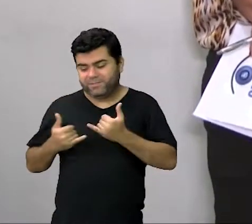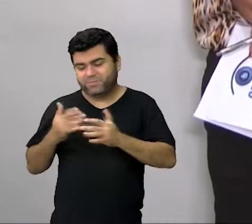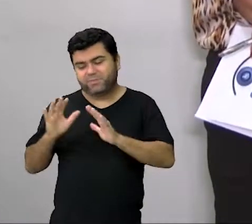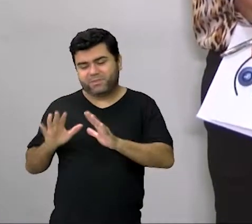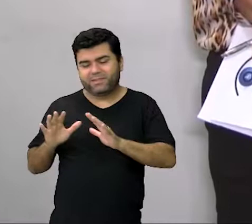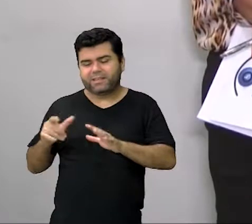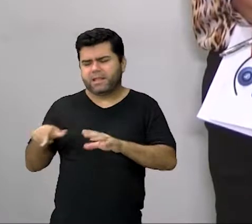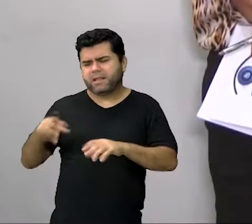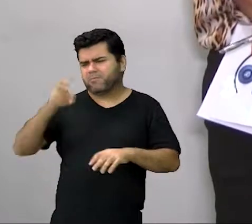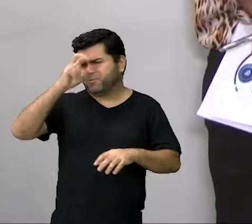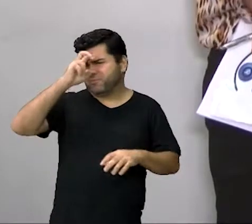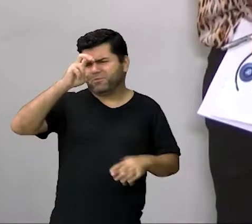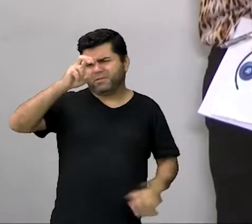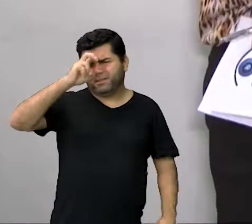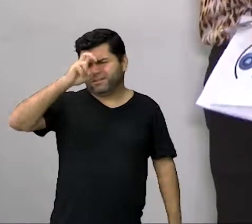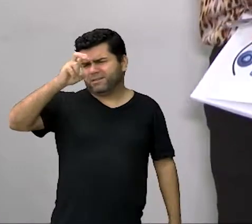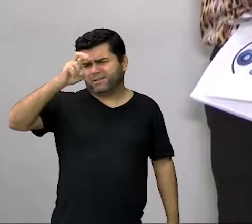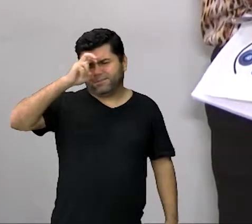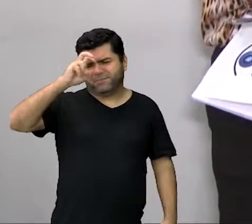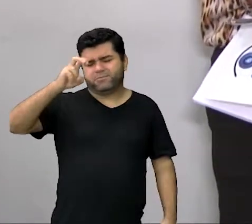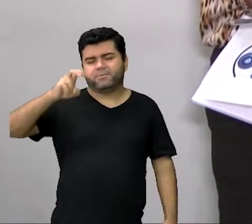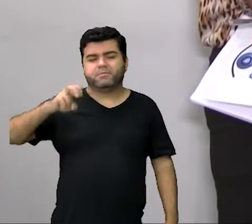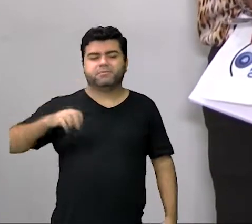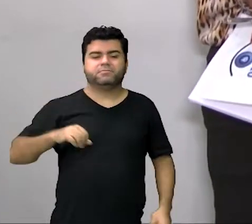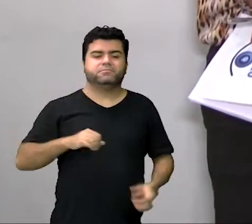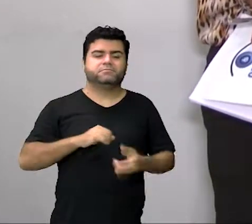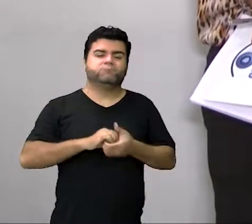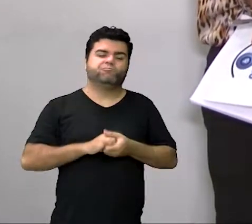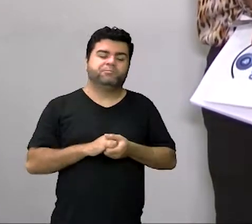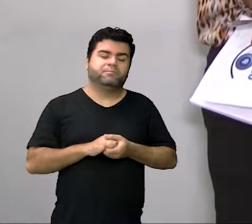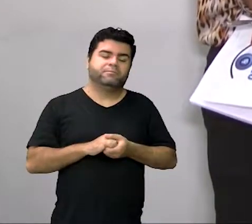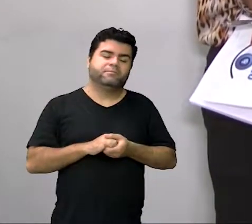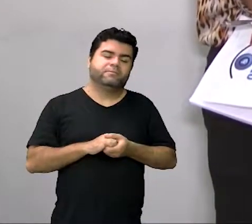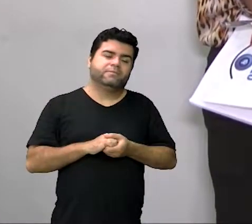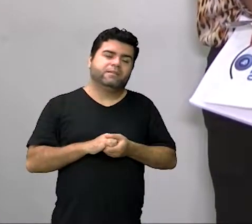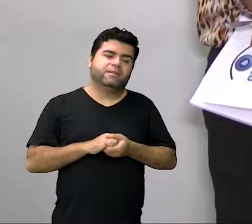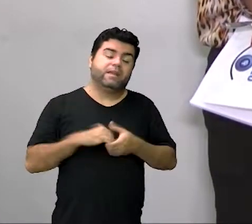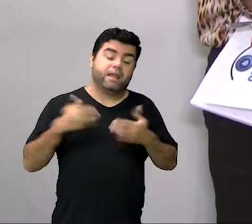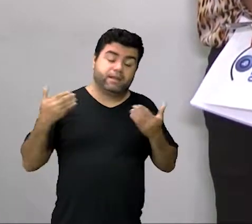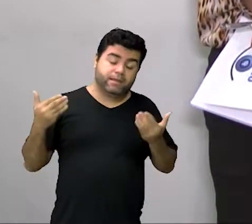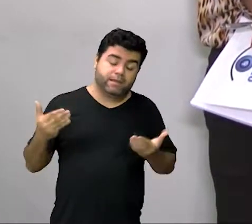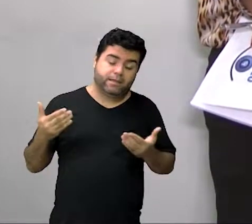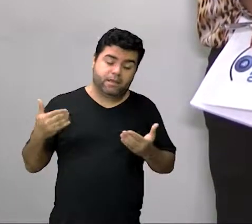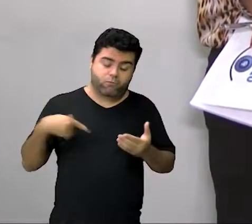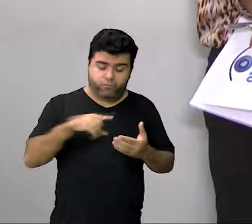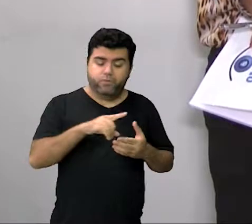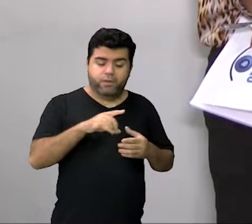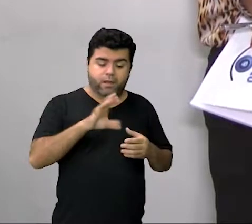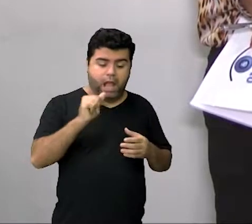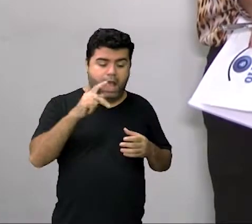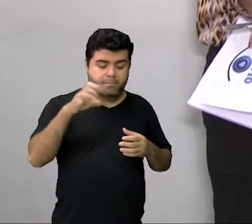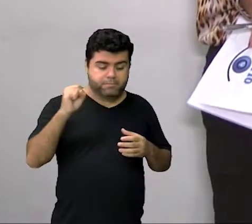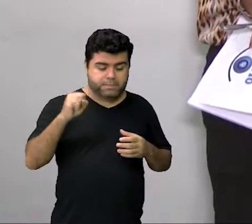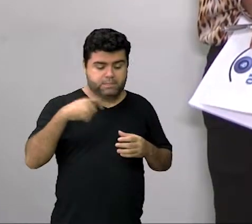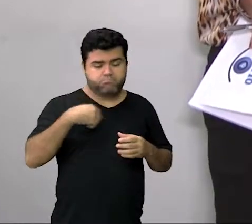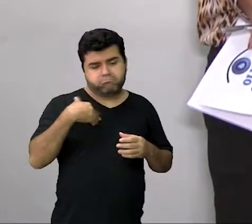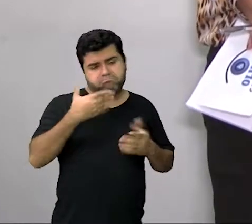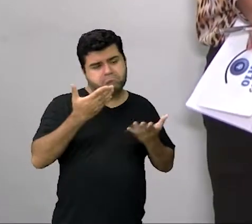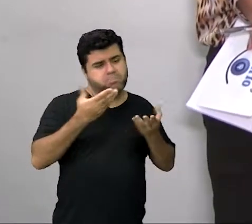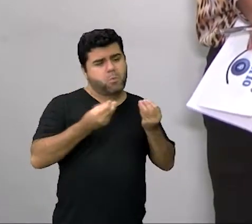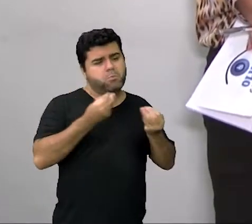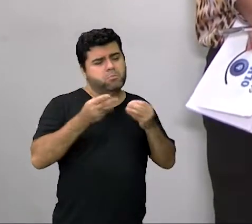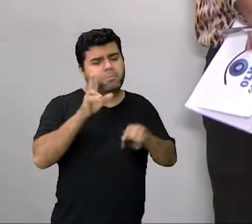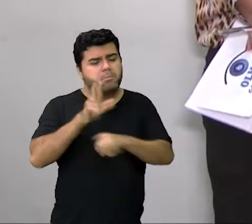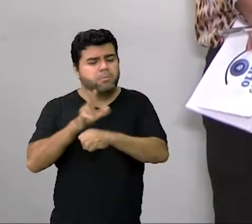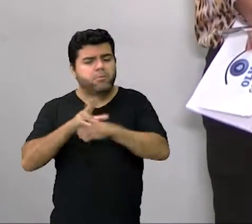muito inteligente, muito inteligente. E aí eu fui até o CAPS para tentar um tratamento com a